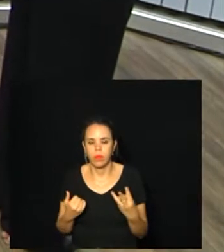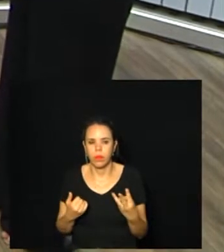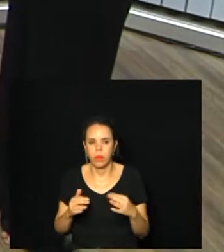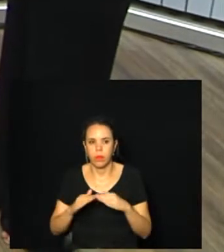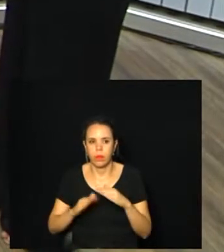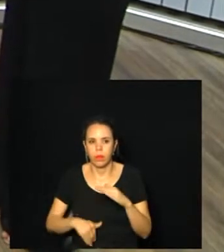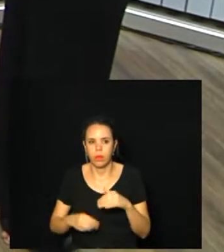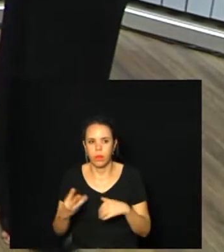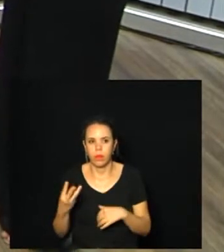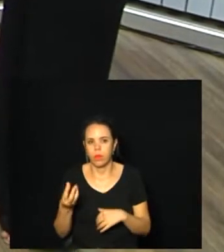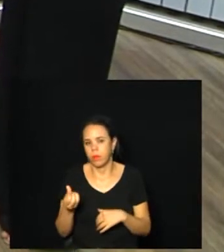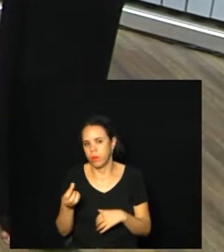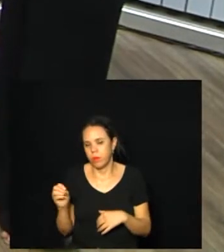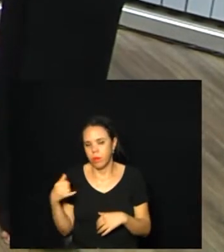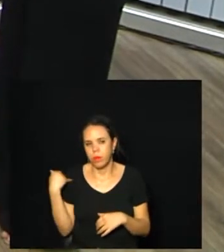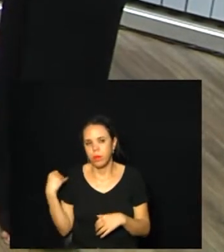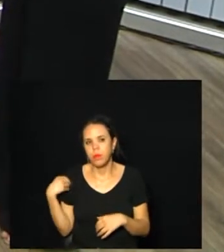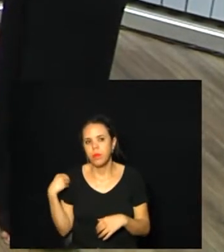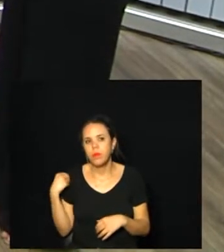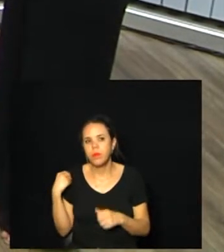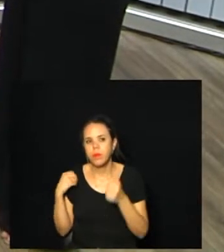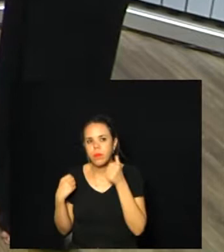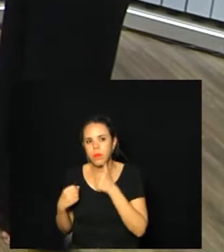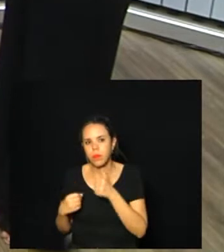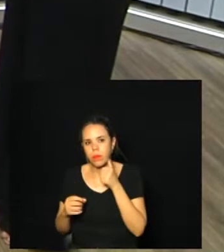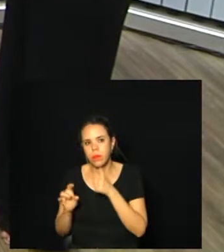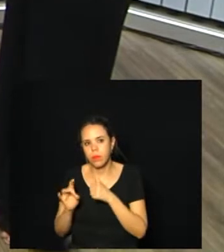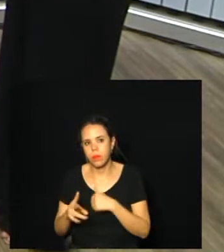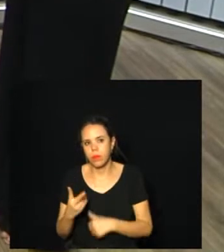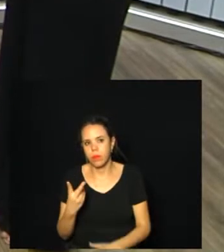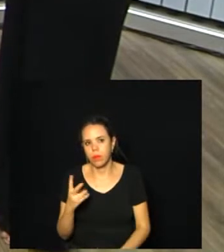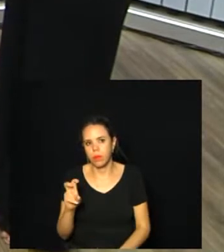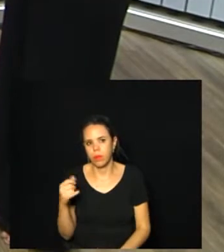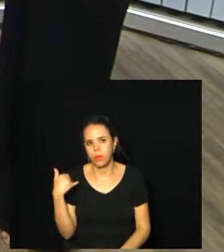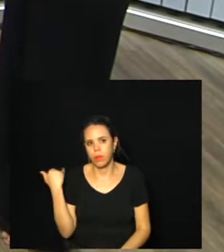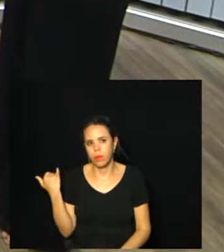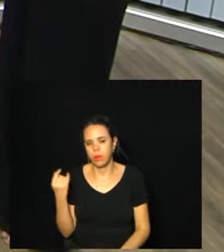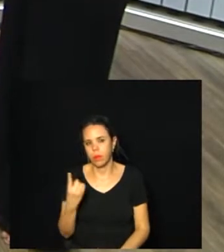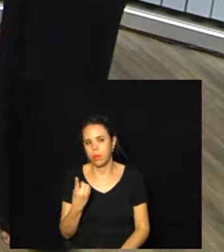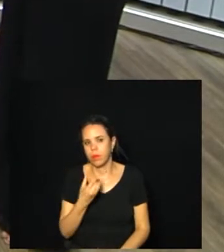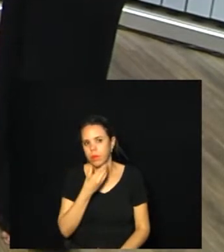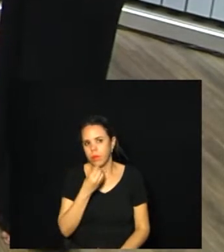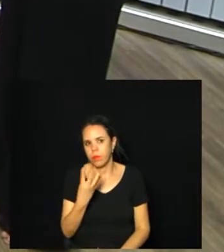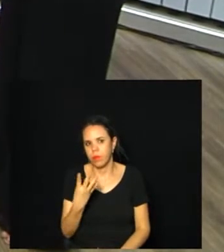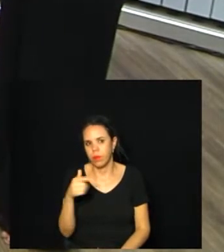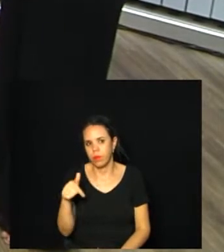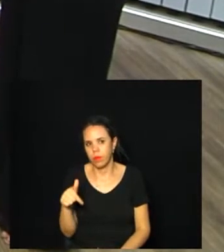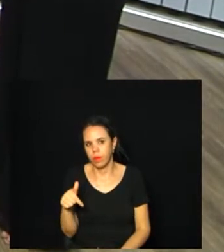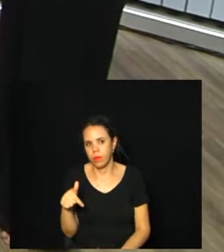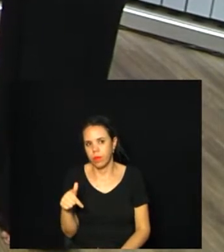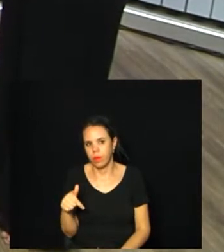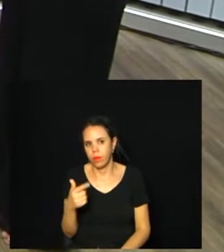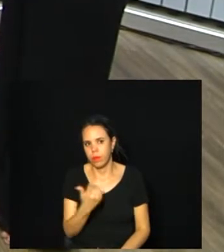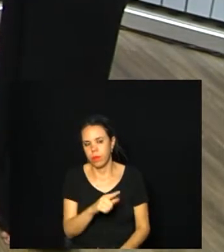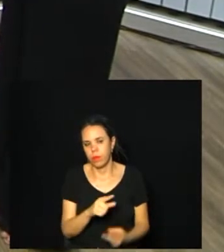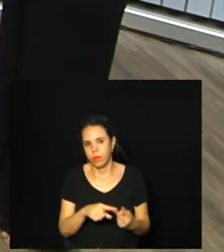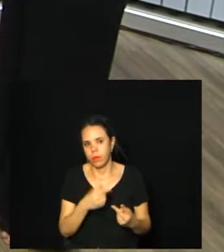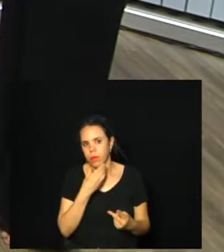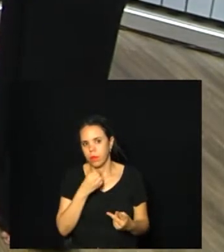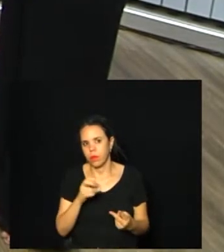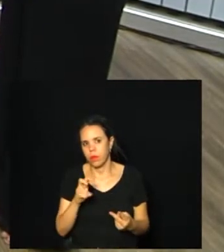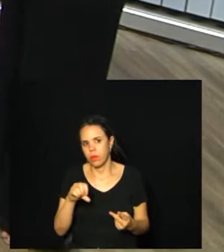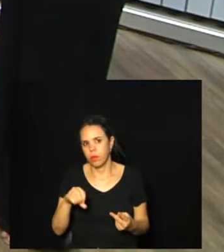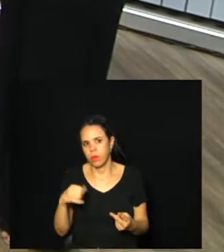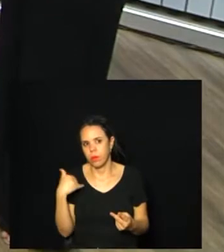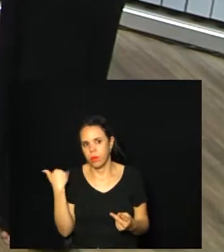de 60. Destaque aqui para uma mulher de apenas 25 anos, um homem de 47 e um outro homem de